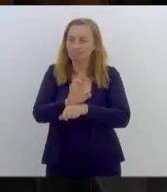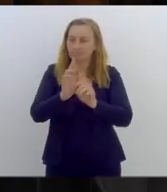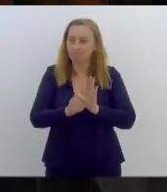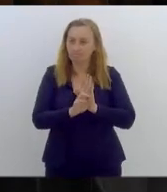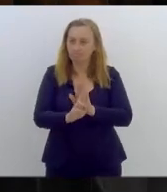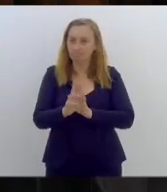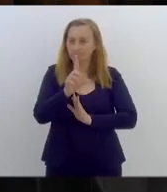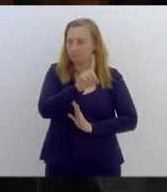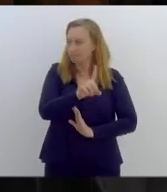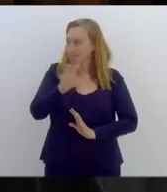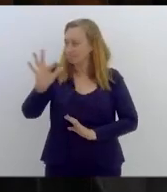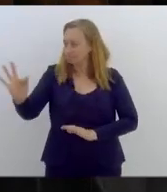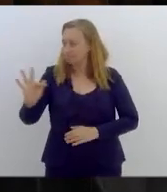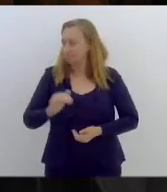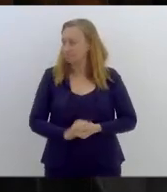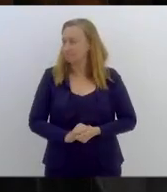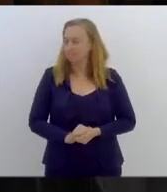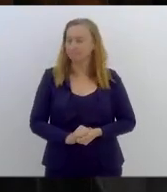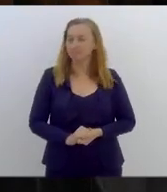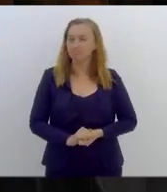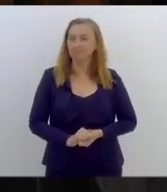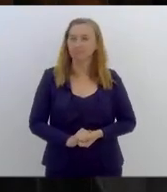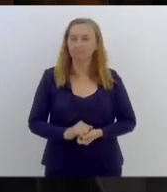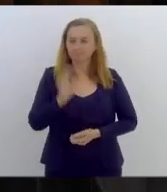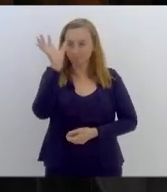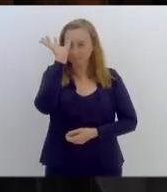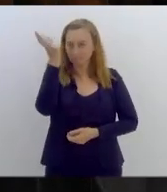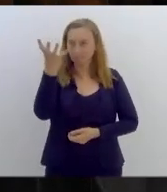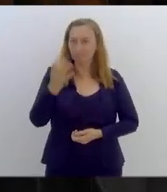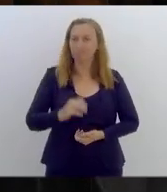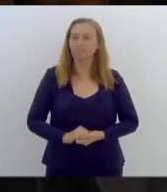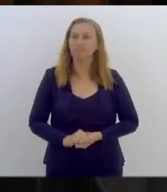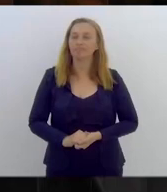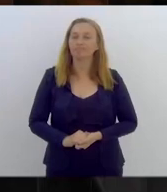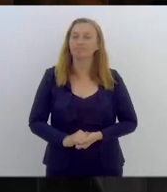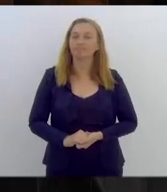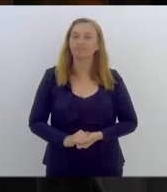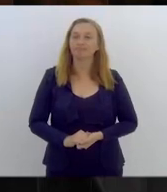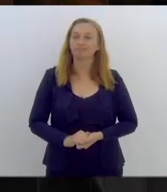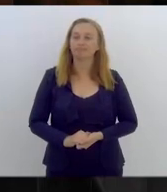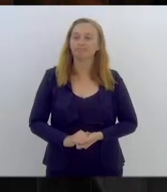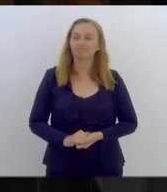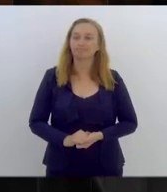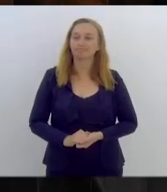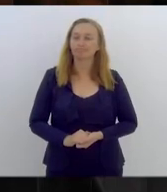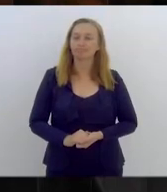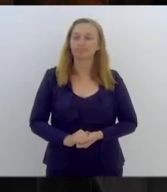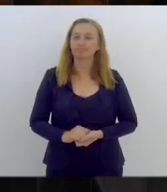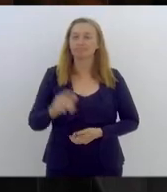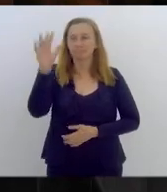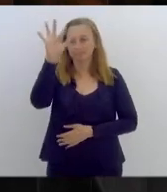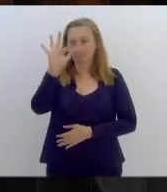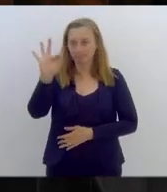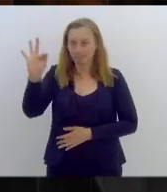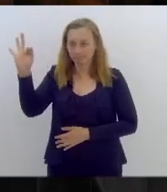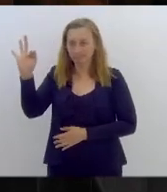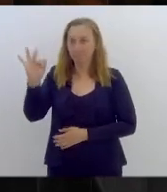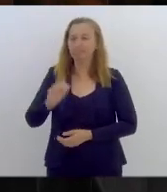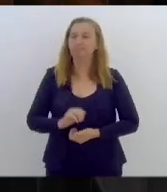Federal para encontrar em uma solução aos impasses federativos